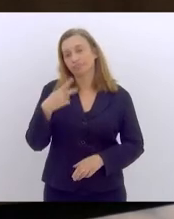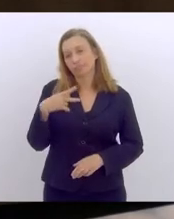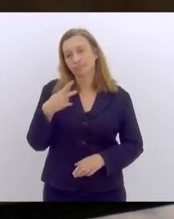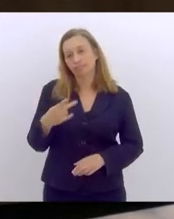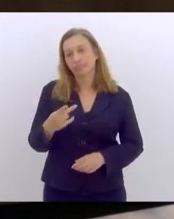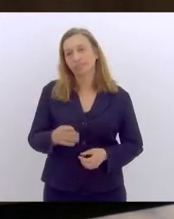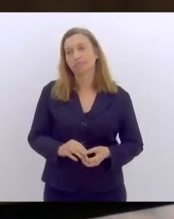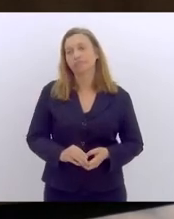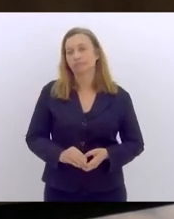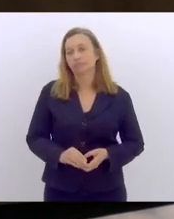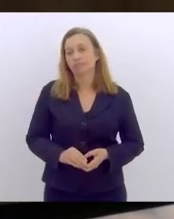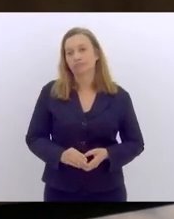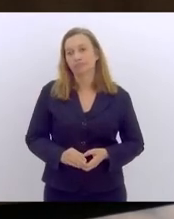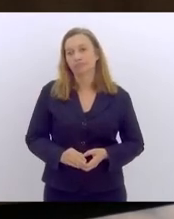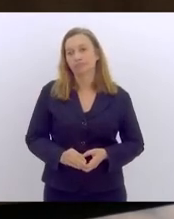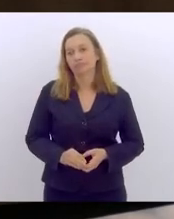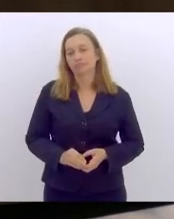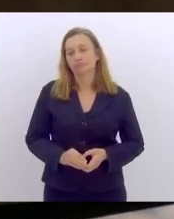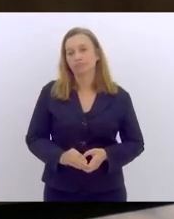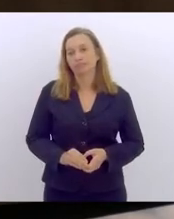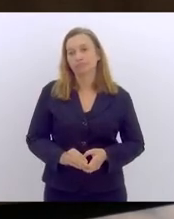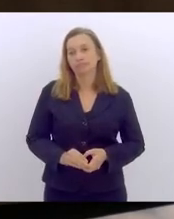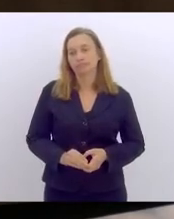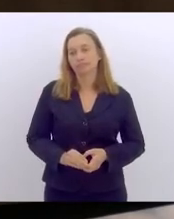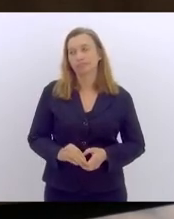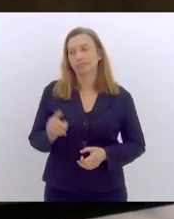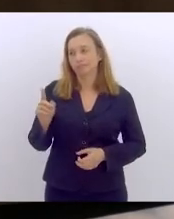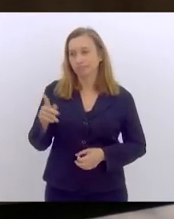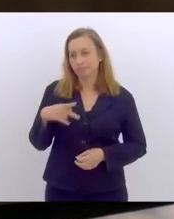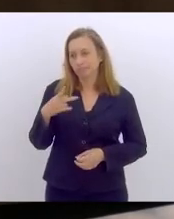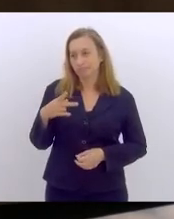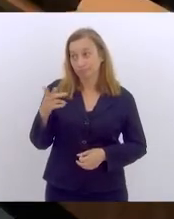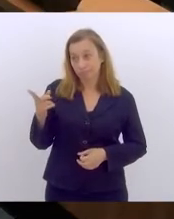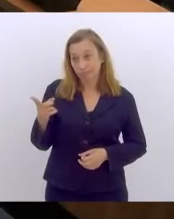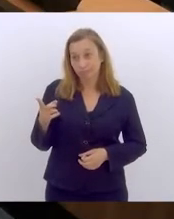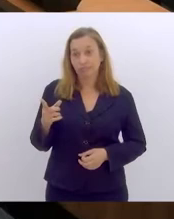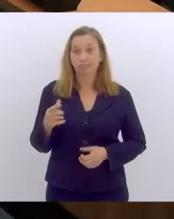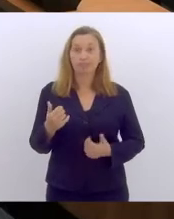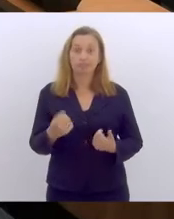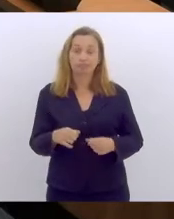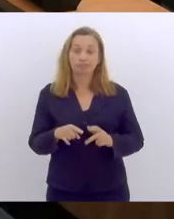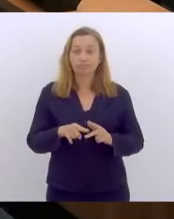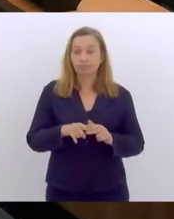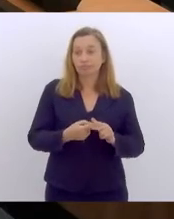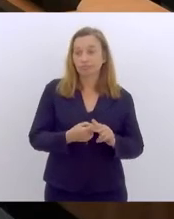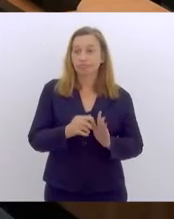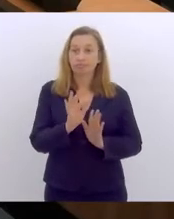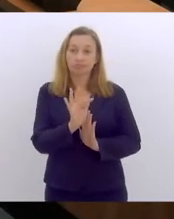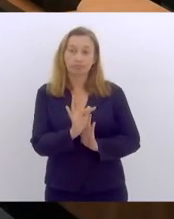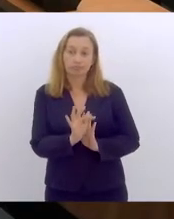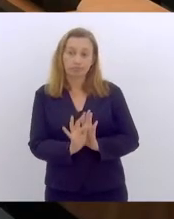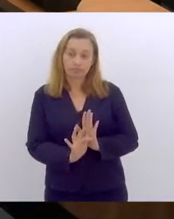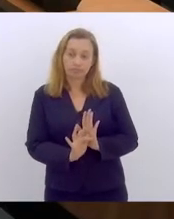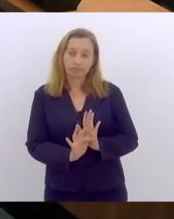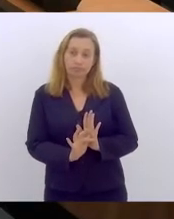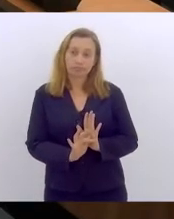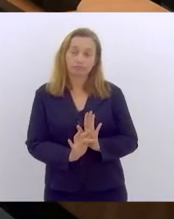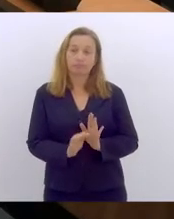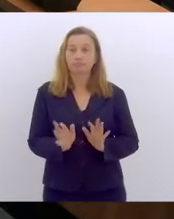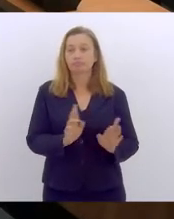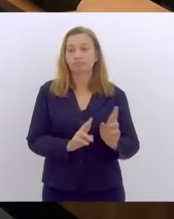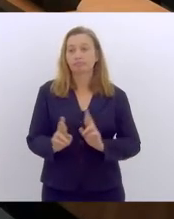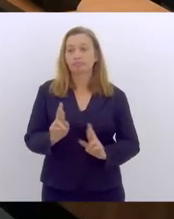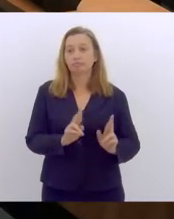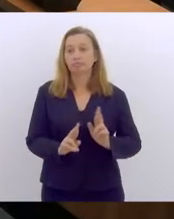parecer. Ela está aqui alegando que teria que corrigir a redação em relação